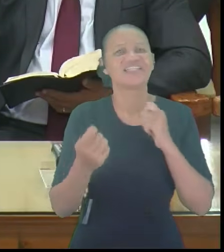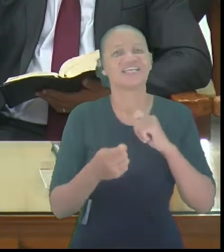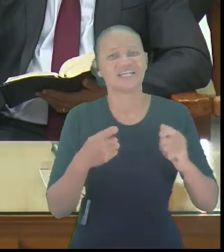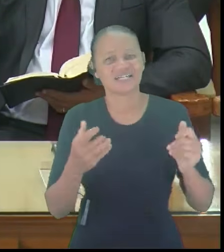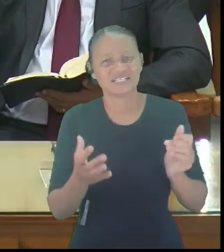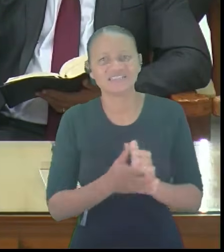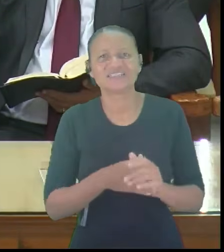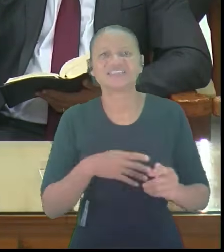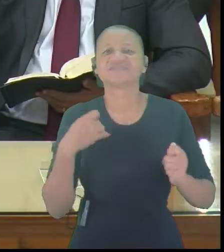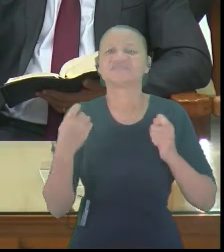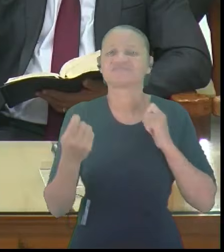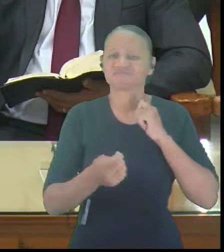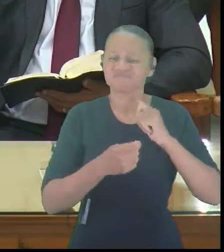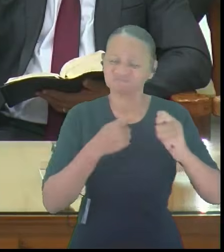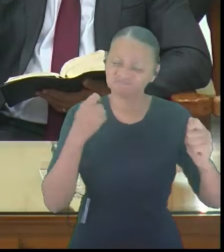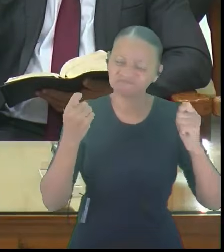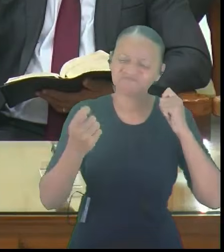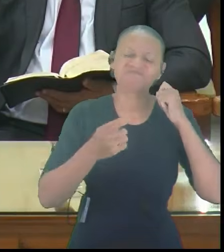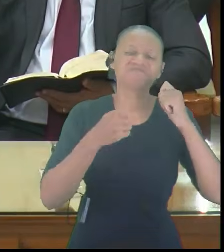Aleluia, aleluia.